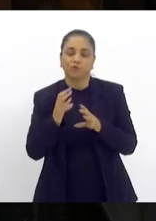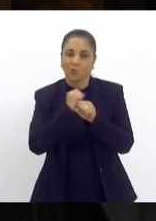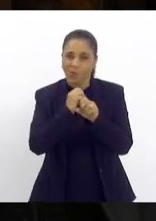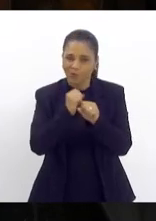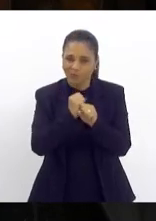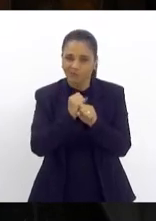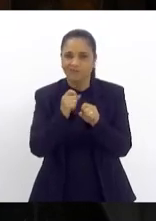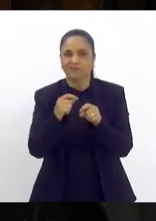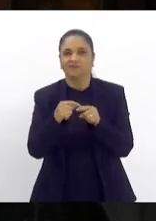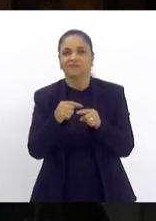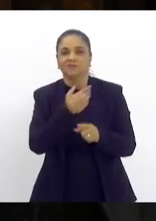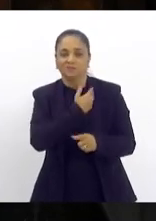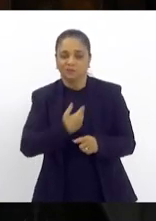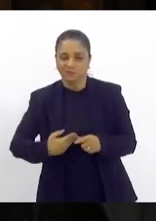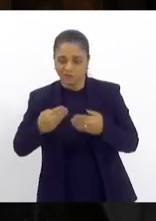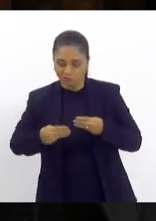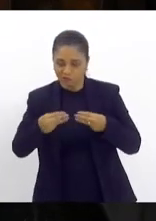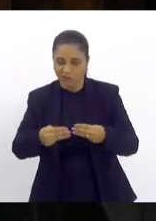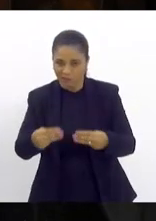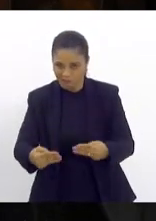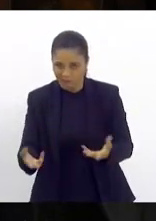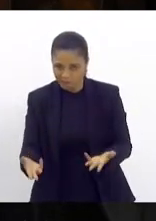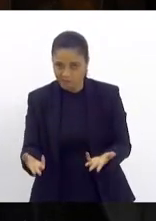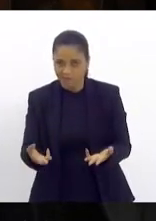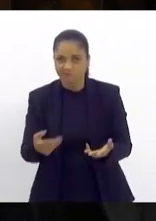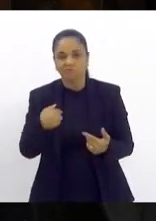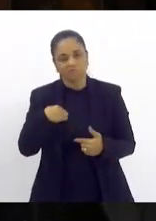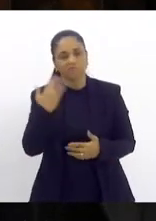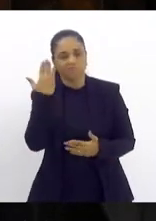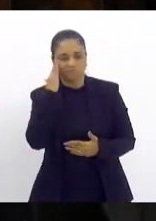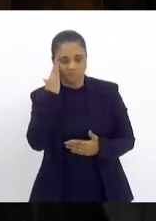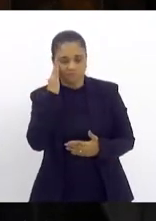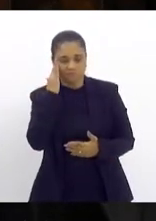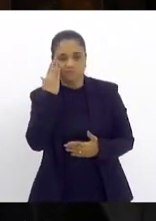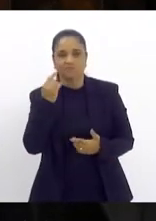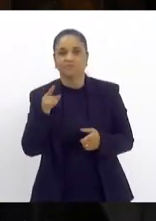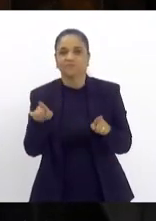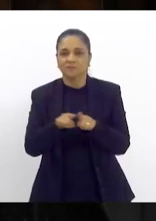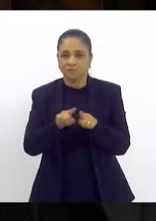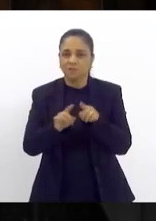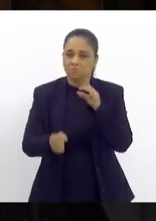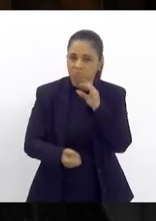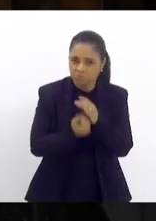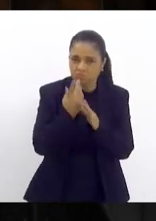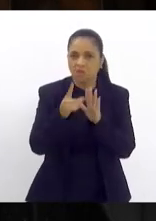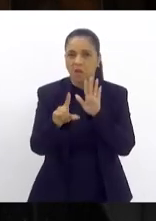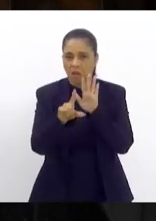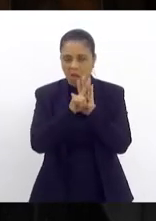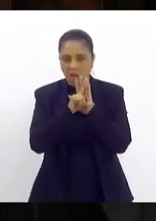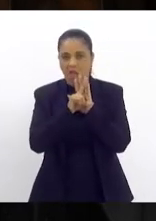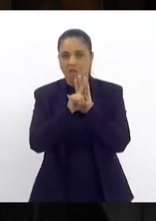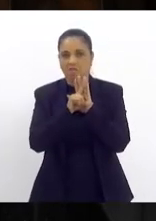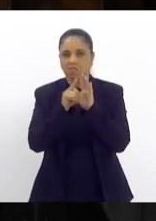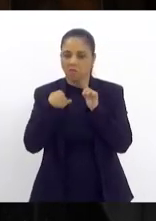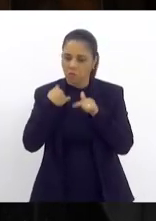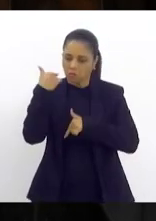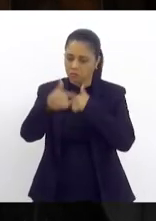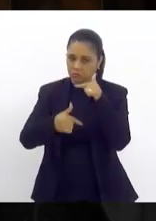E, subsidiariamente, entendo eu, também produzir leis, porque é a nossa